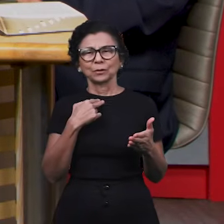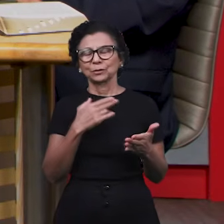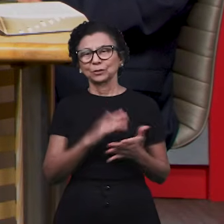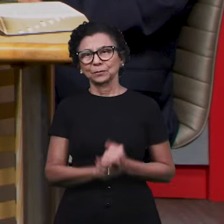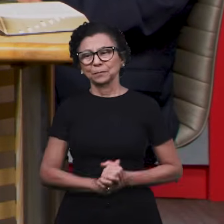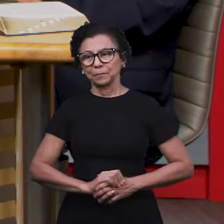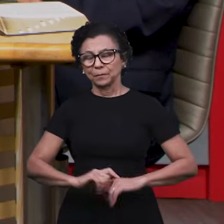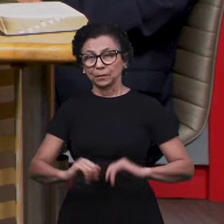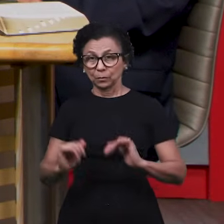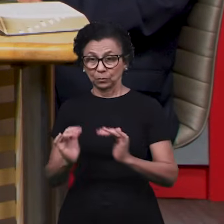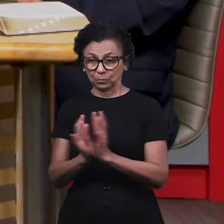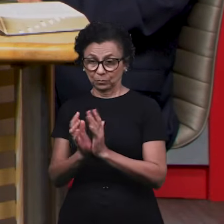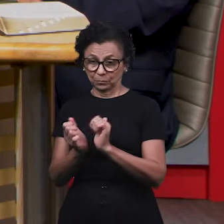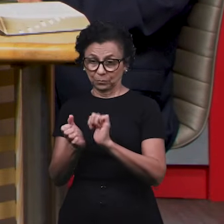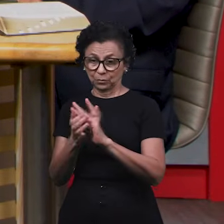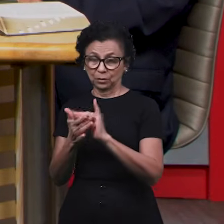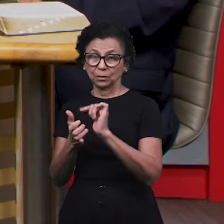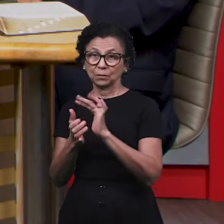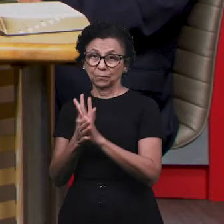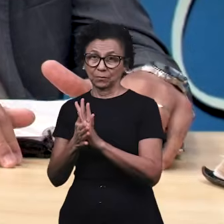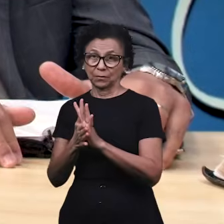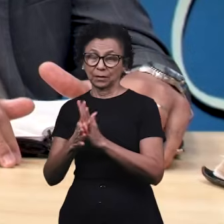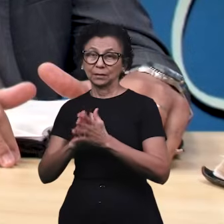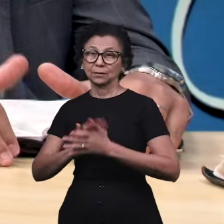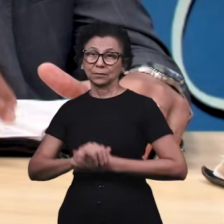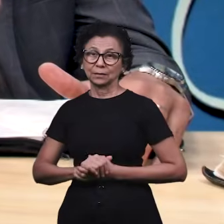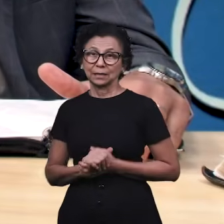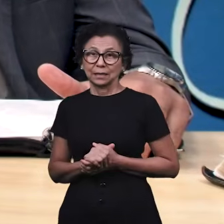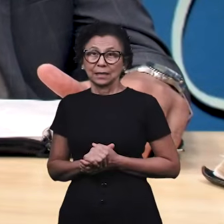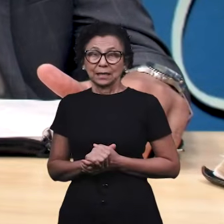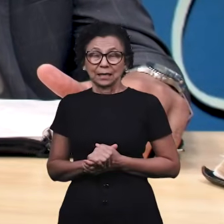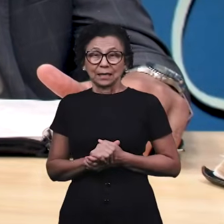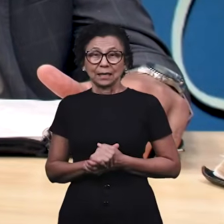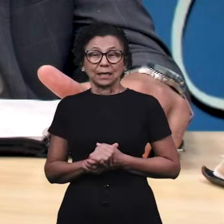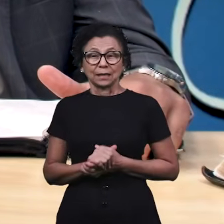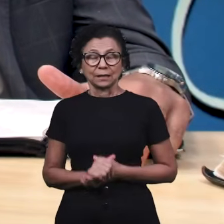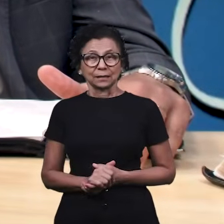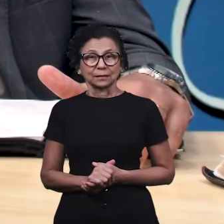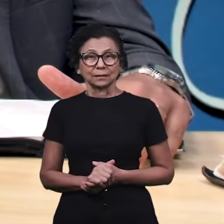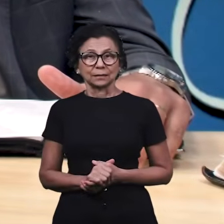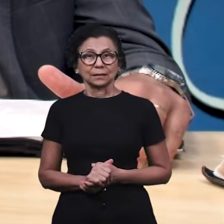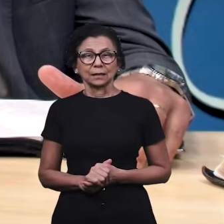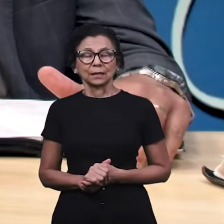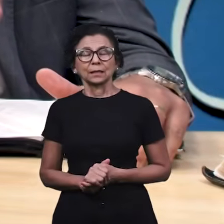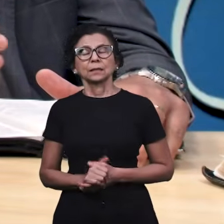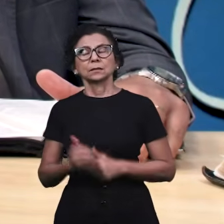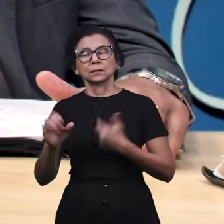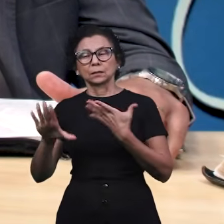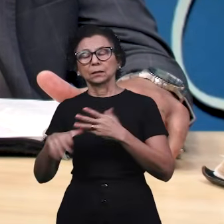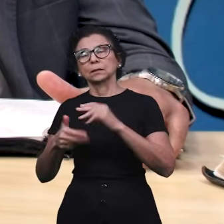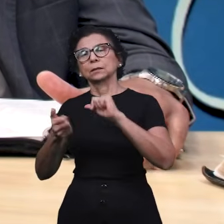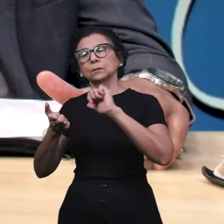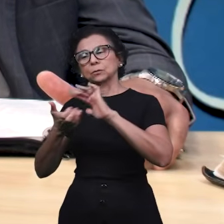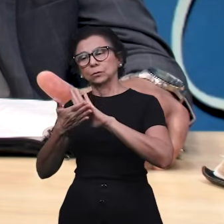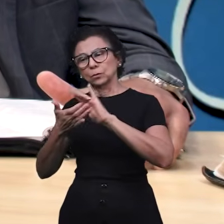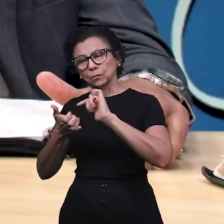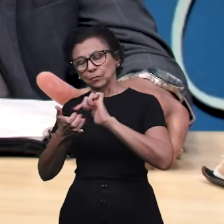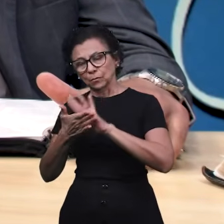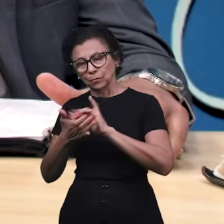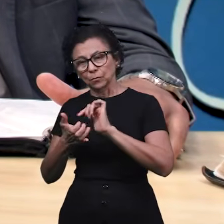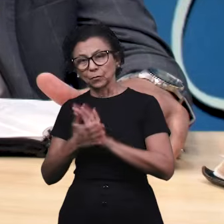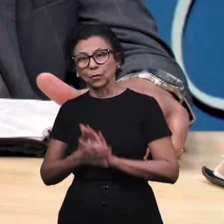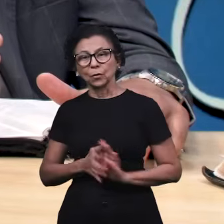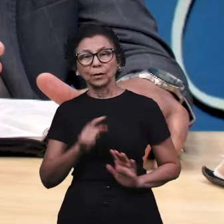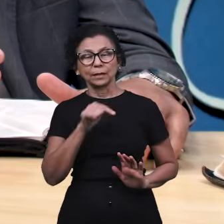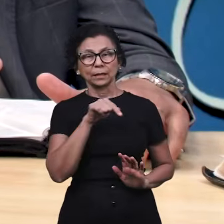de louvor tem que ser o precursor da igreja, entoando os louvores, trazendo a igreja